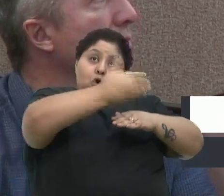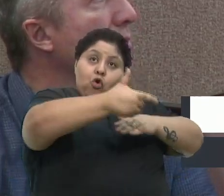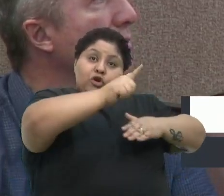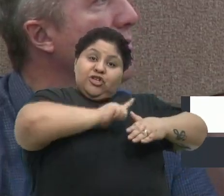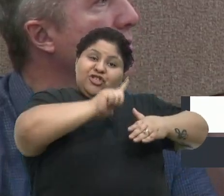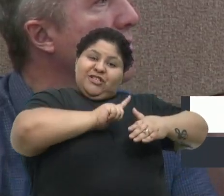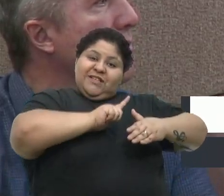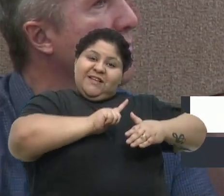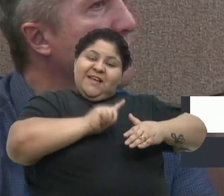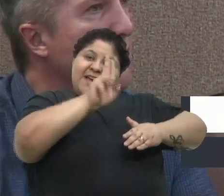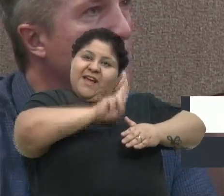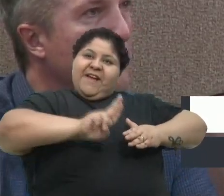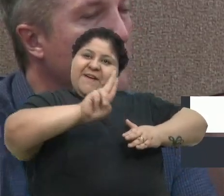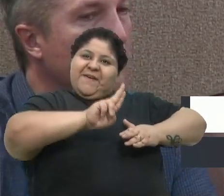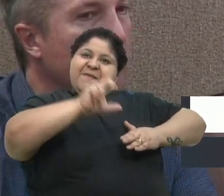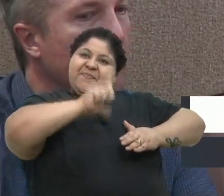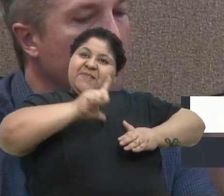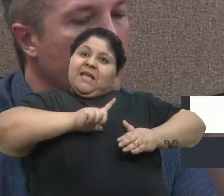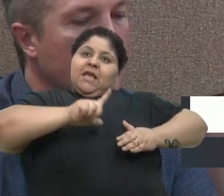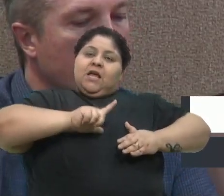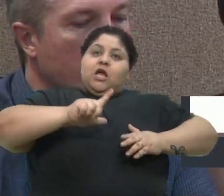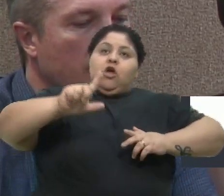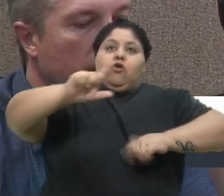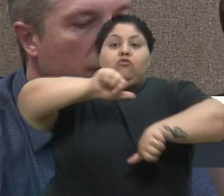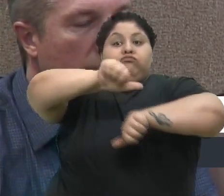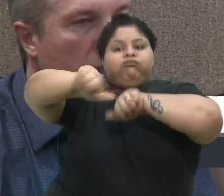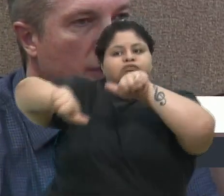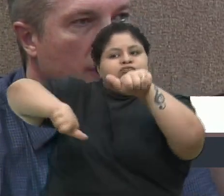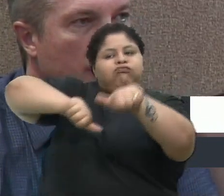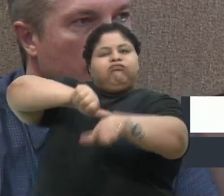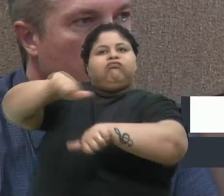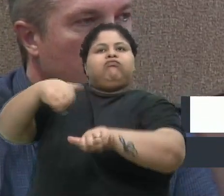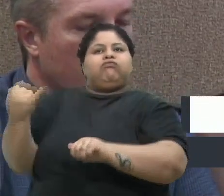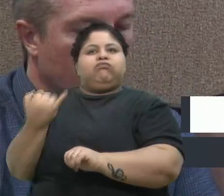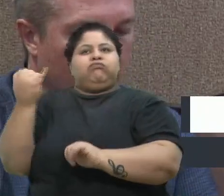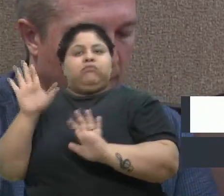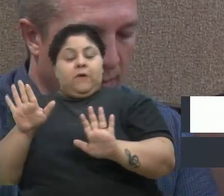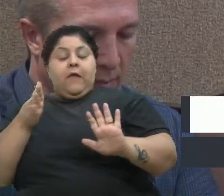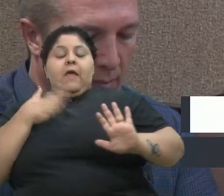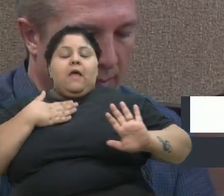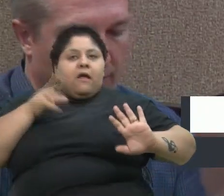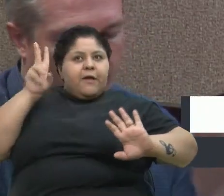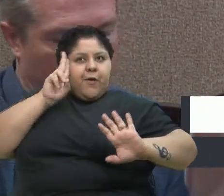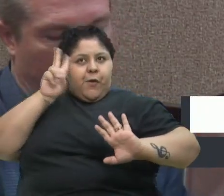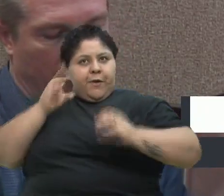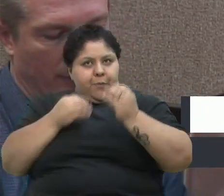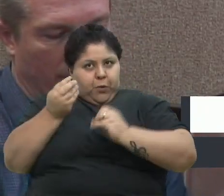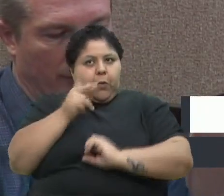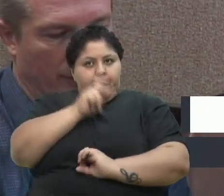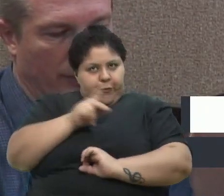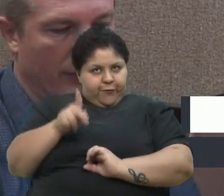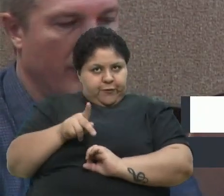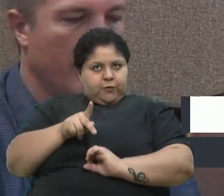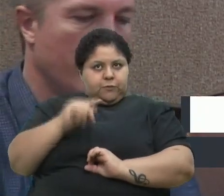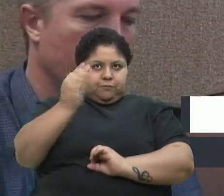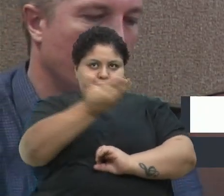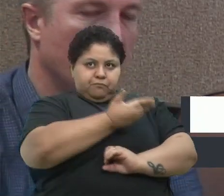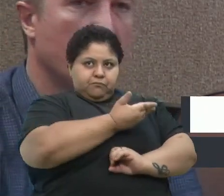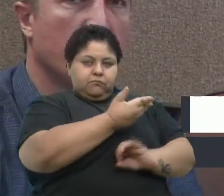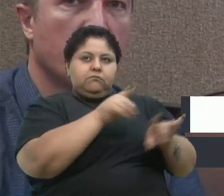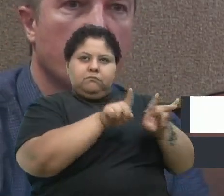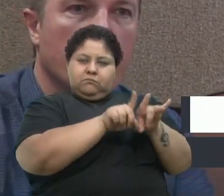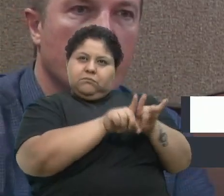universidade. Então, existe uma mudança muito importante. Eu lembro como professor, e o meu colega Dalzotto deve lembrar, professor,